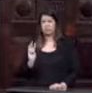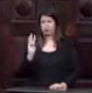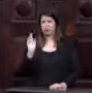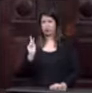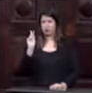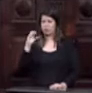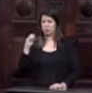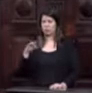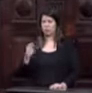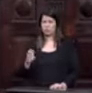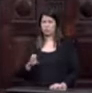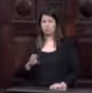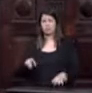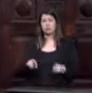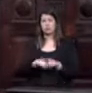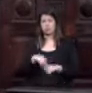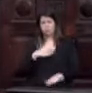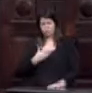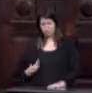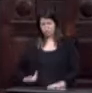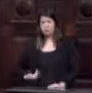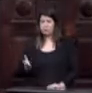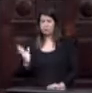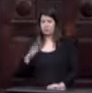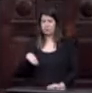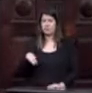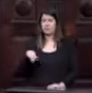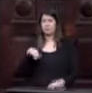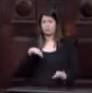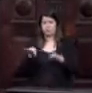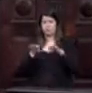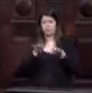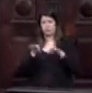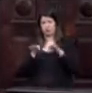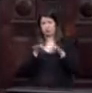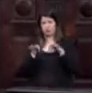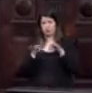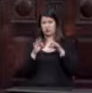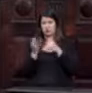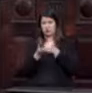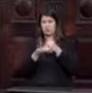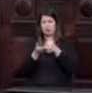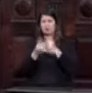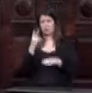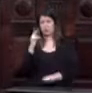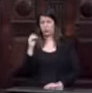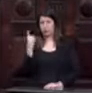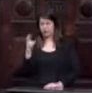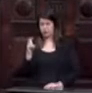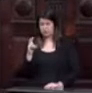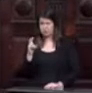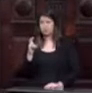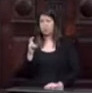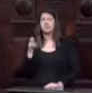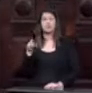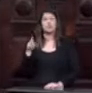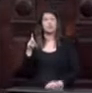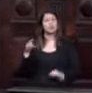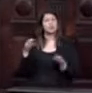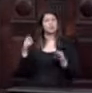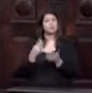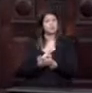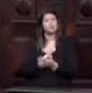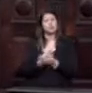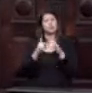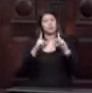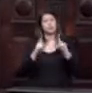Conte Bittencourt. Quando o governo traz para o projeto a base de 2015, ele